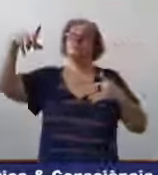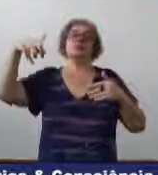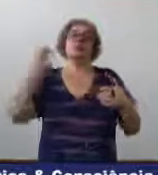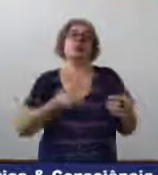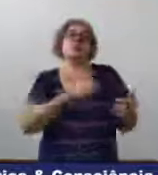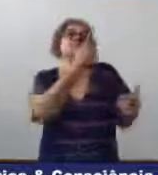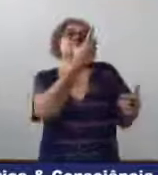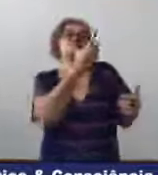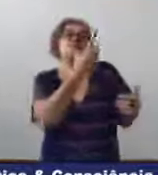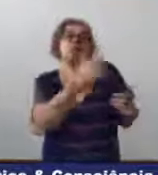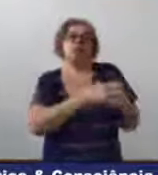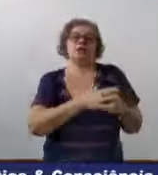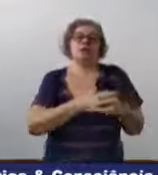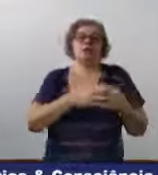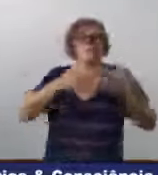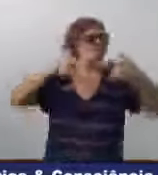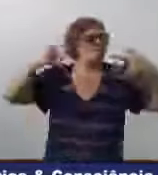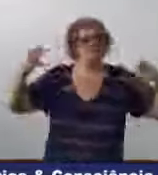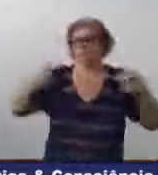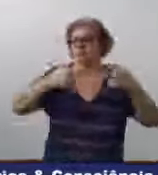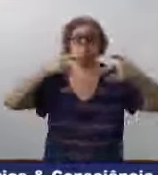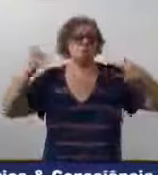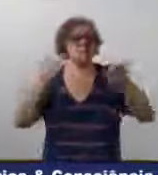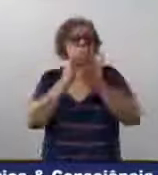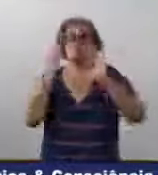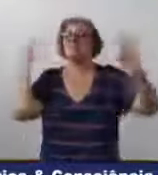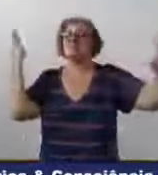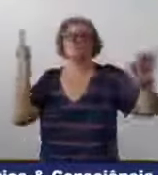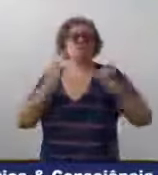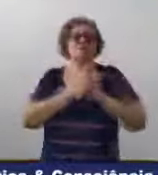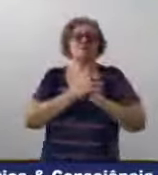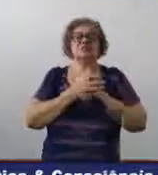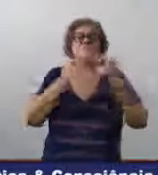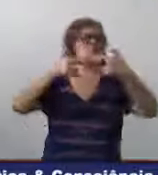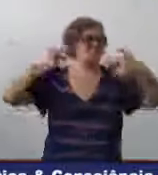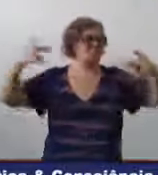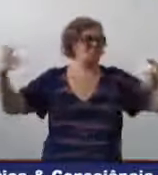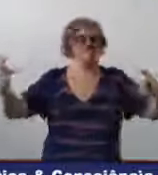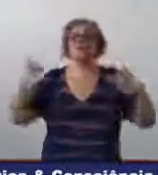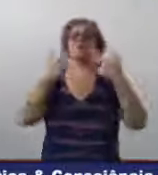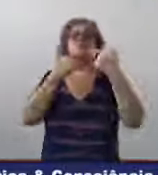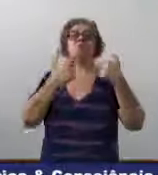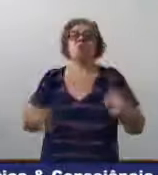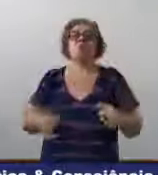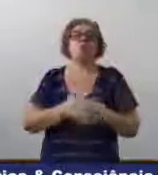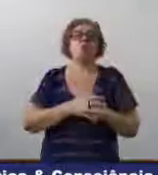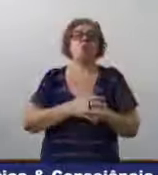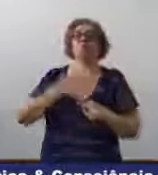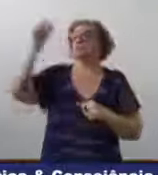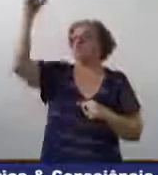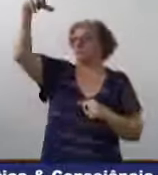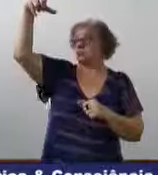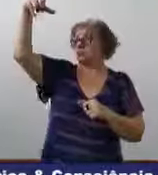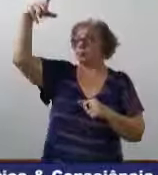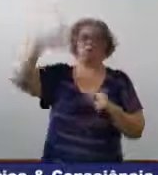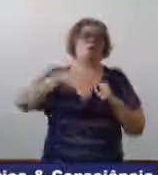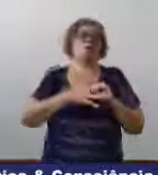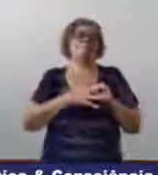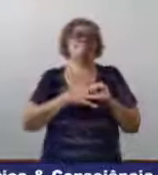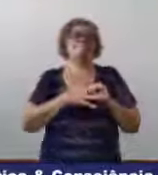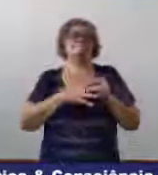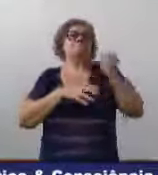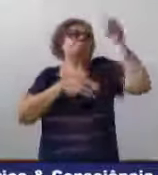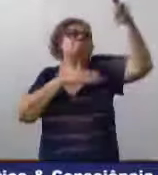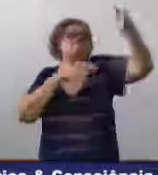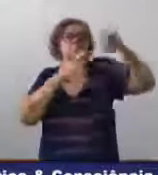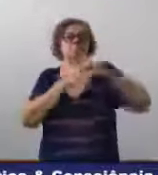ultravioleta, raio-x, infravermelho, onda de rádio, onda de radar, as diversas cores. O som é uma onda mecânica, se